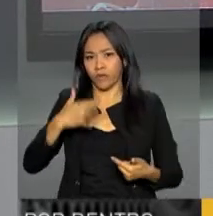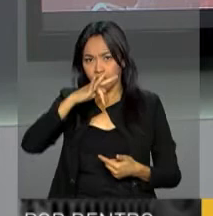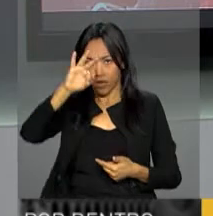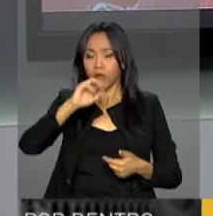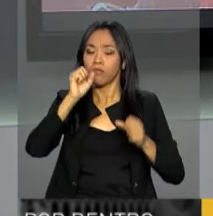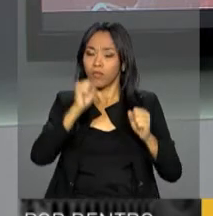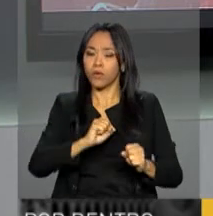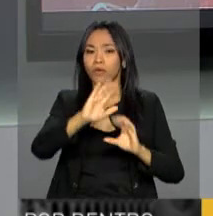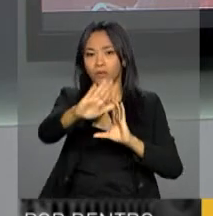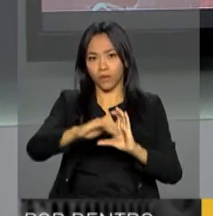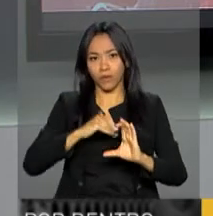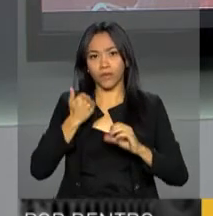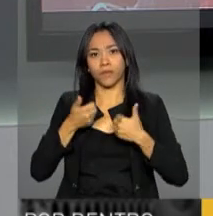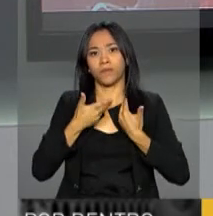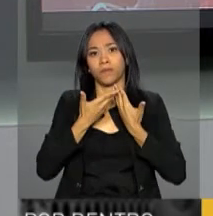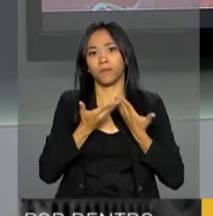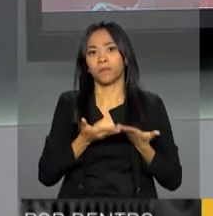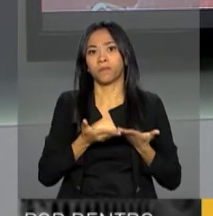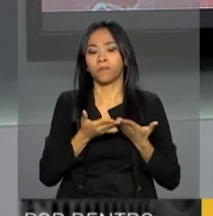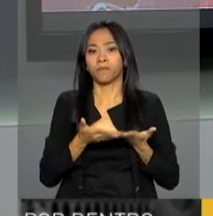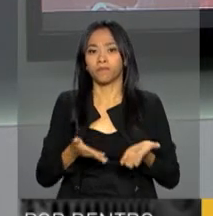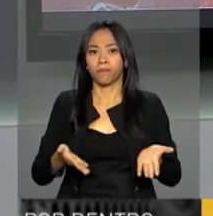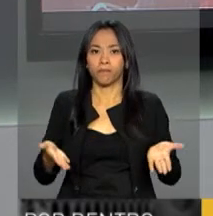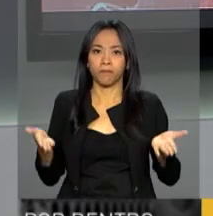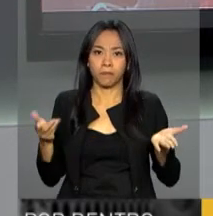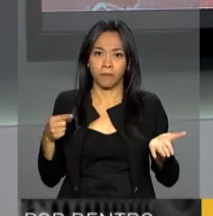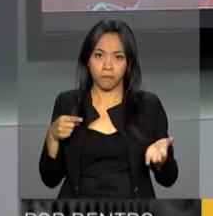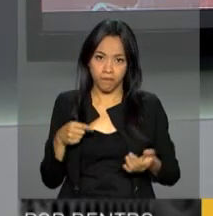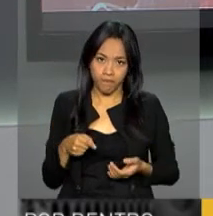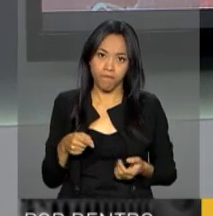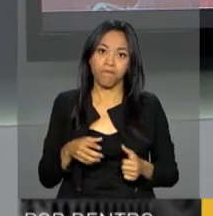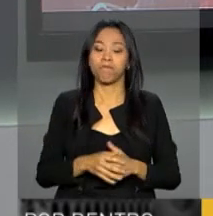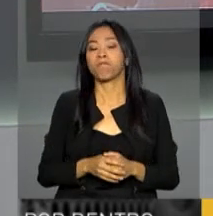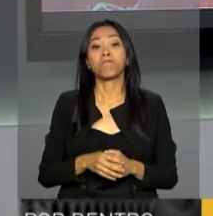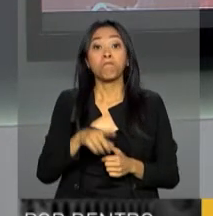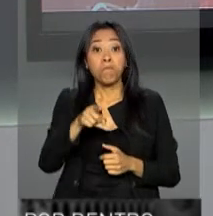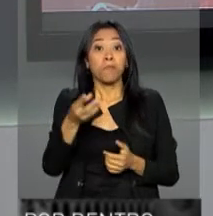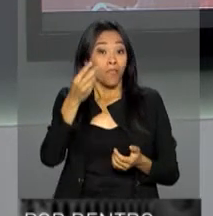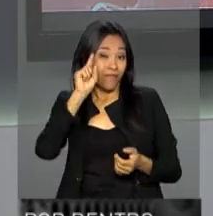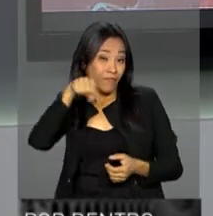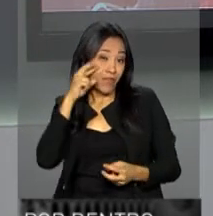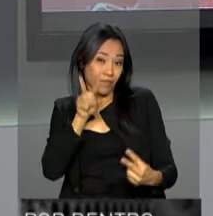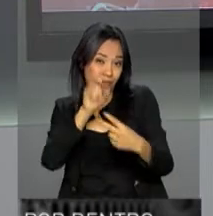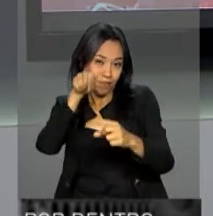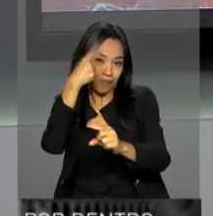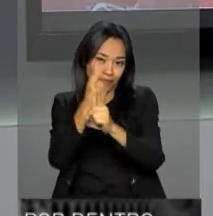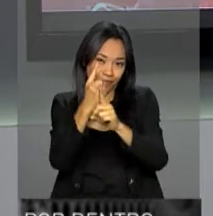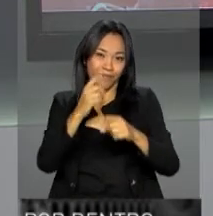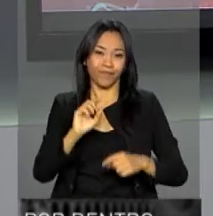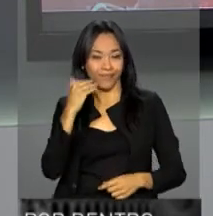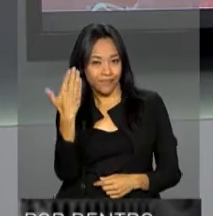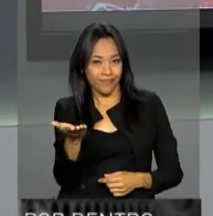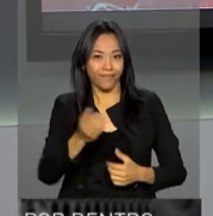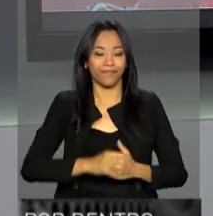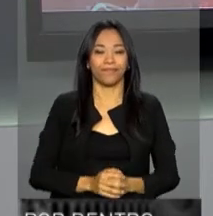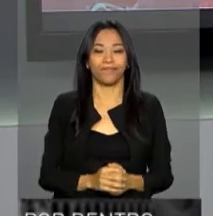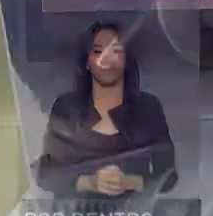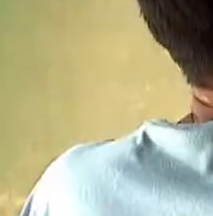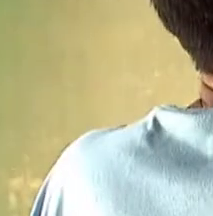anote aí por dentro do governo a roupa presidencia.gov.br nos vemos no próximo programa ela